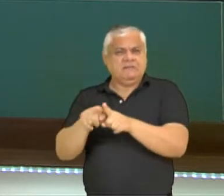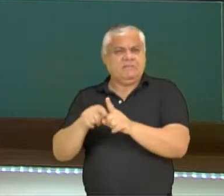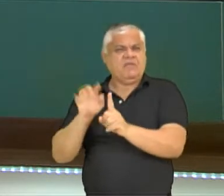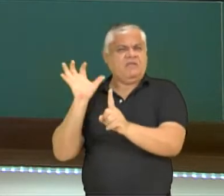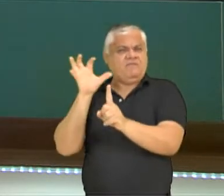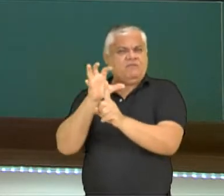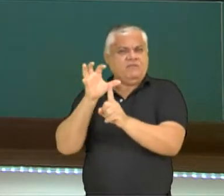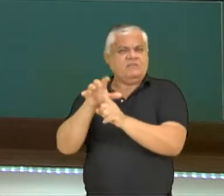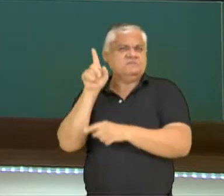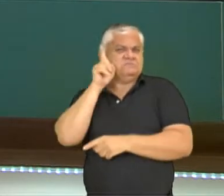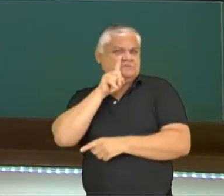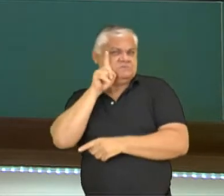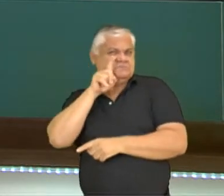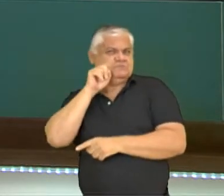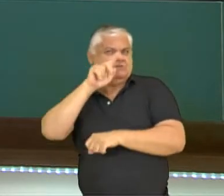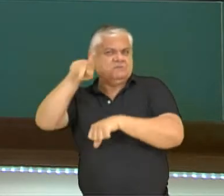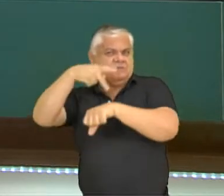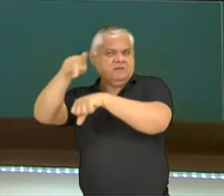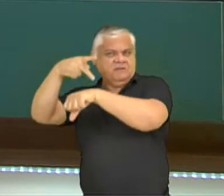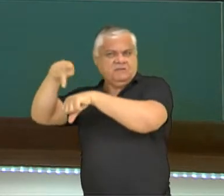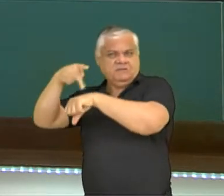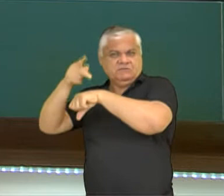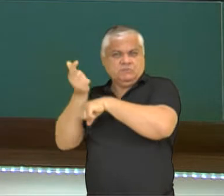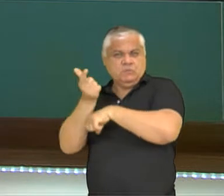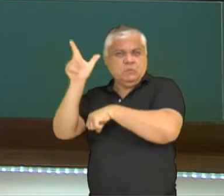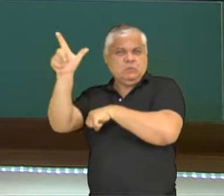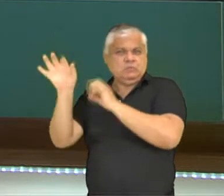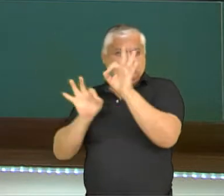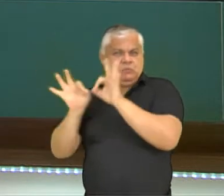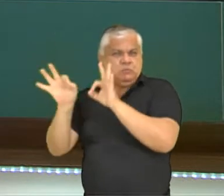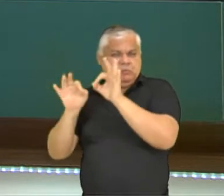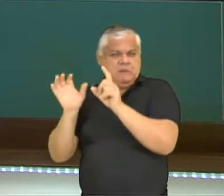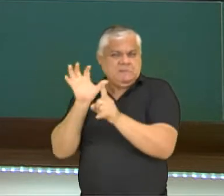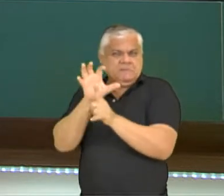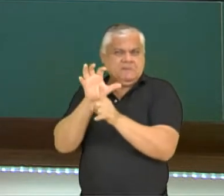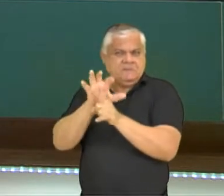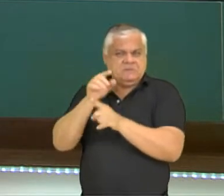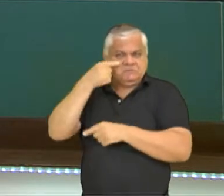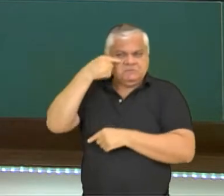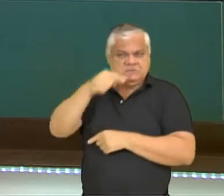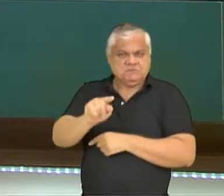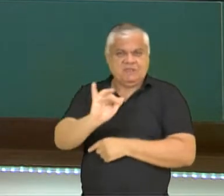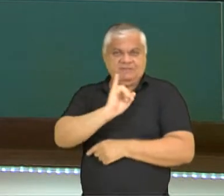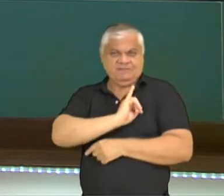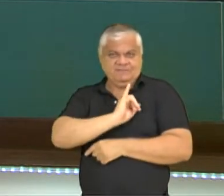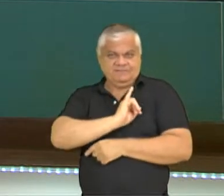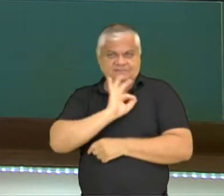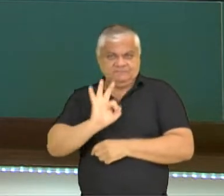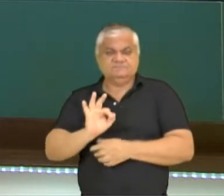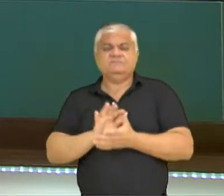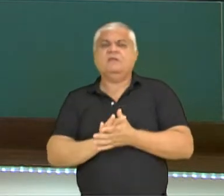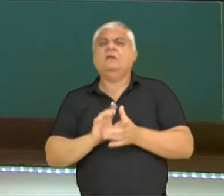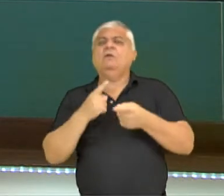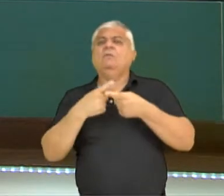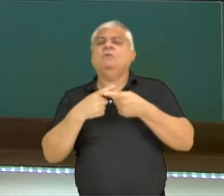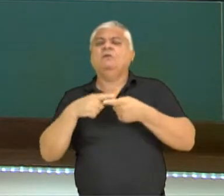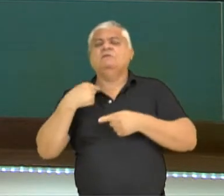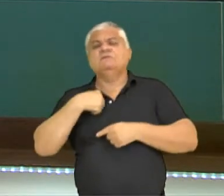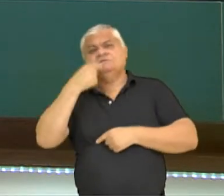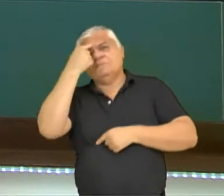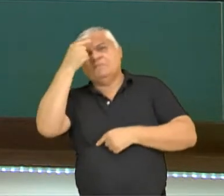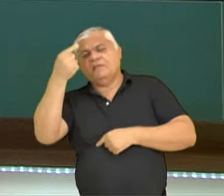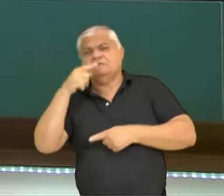influência norte-americana de outras organizações na área iraquiana. Para que isso, logicamente, vamos pensar